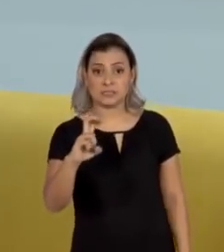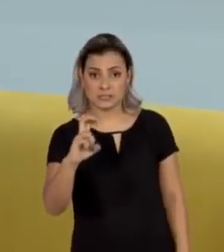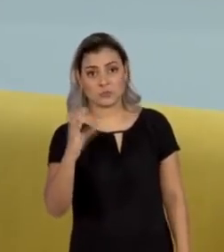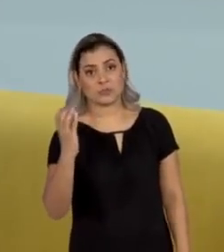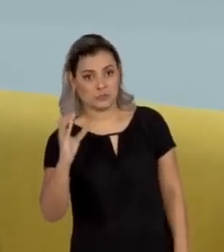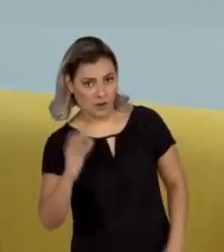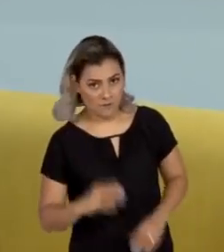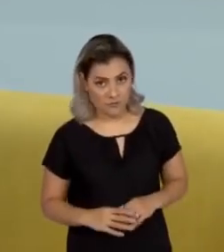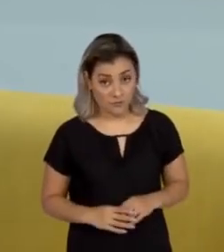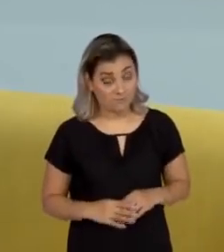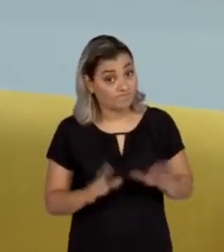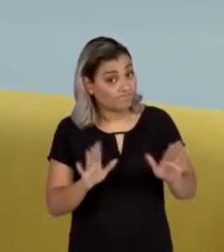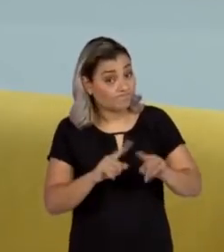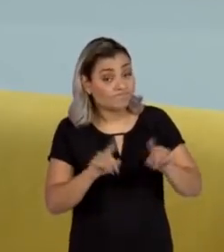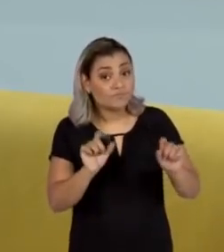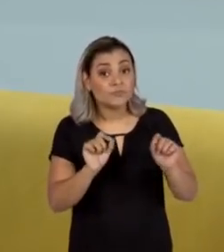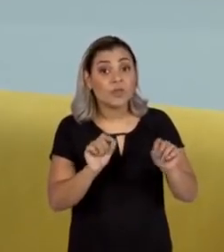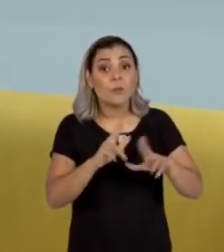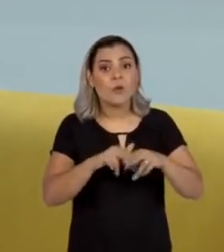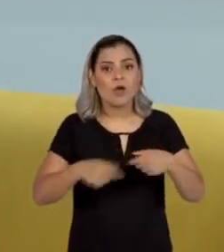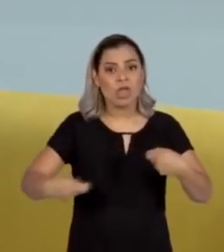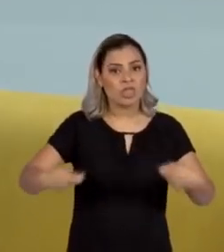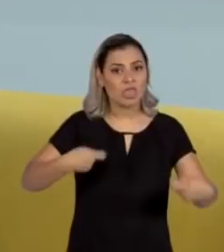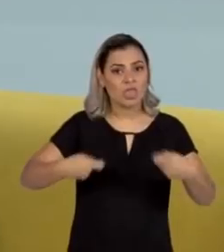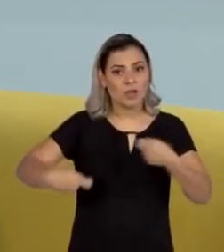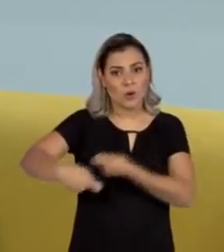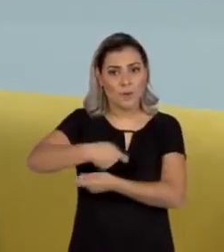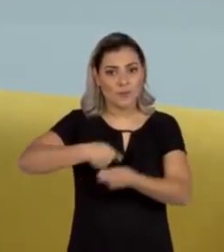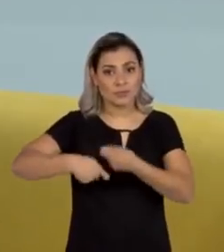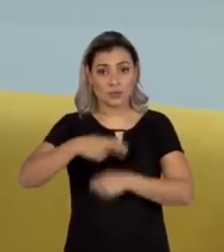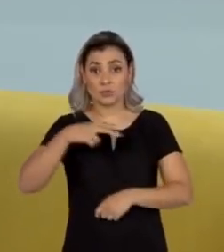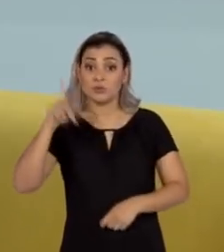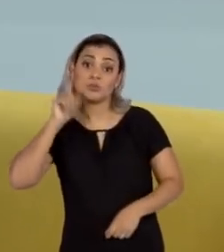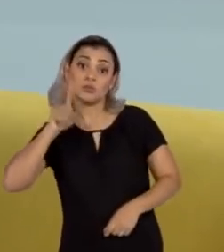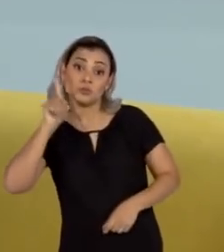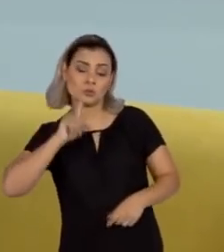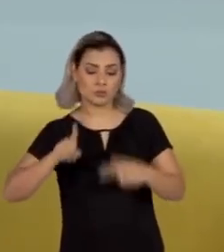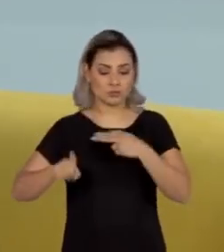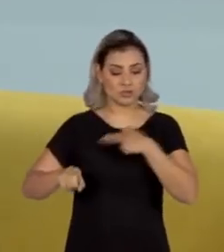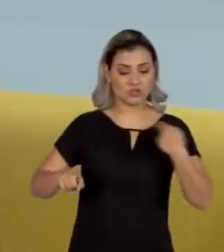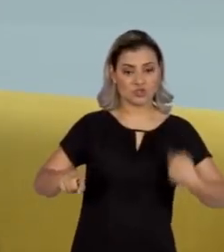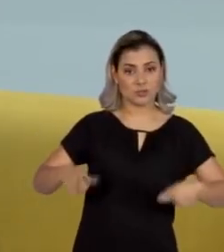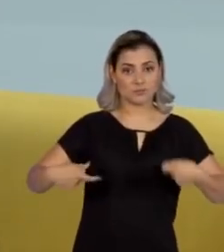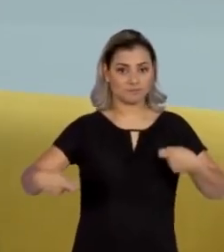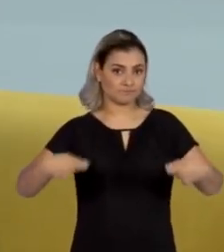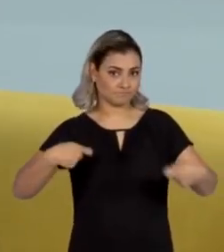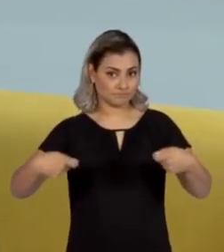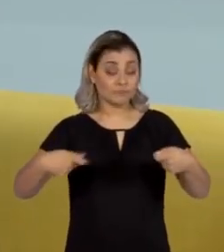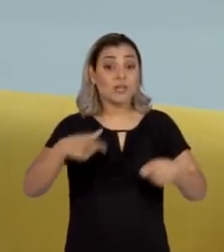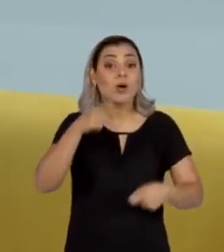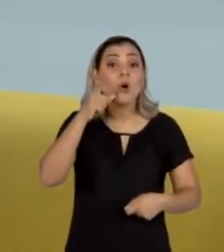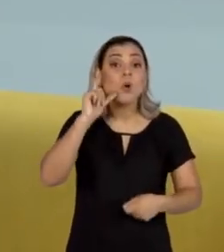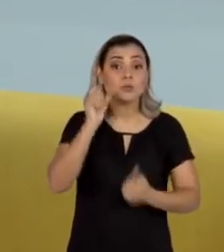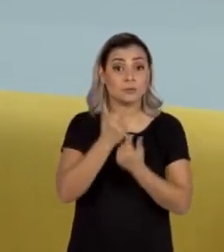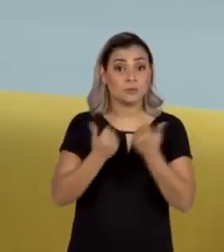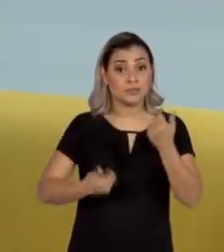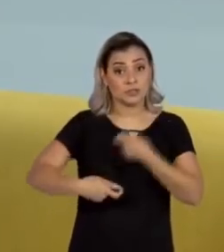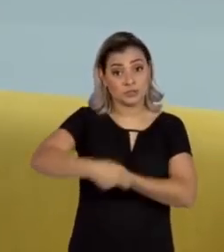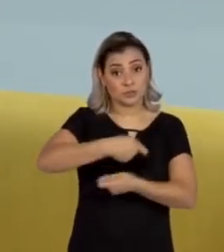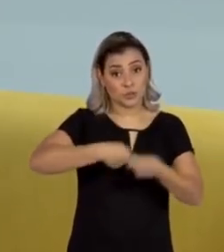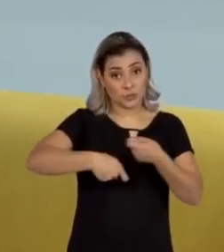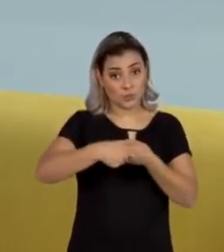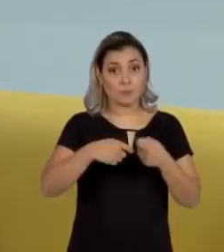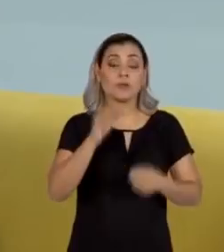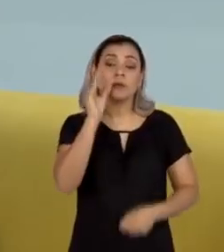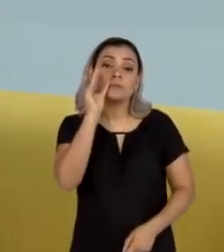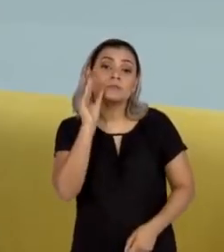4,25. Entre as causas estão a disputa comercial entre Estados Unidos e China e as declarações ontem do ministro da Economia, Paulo